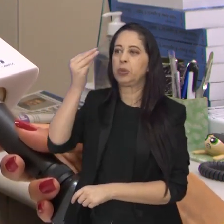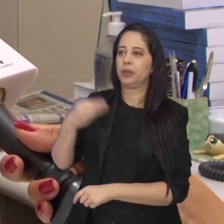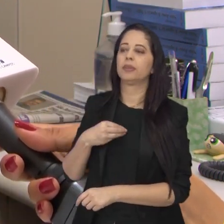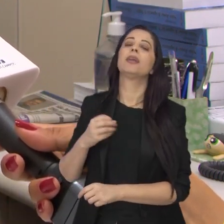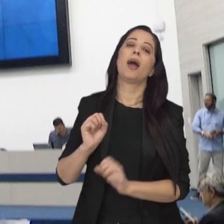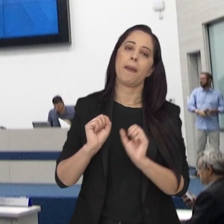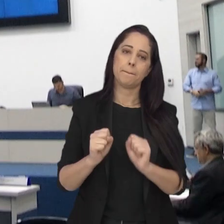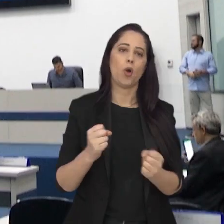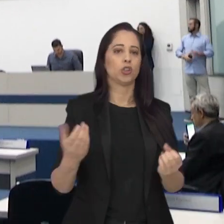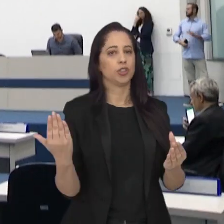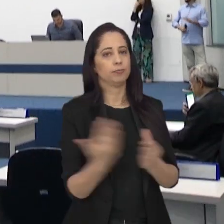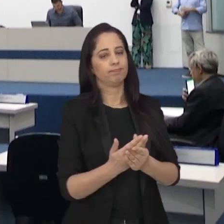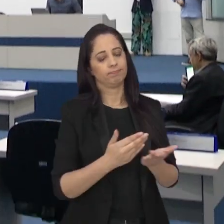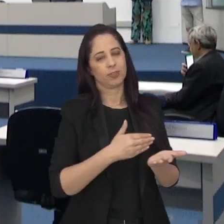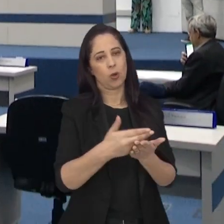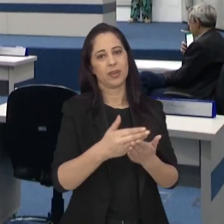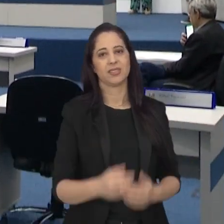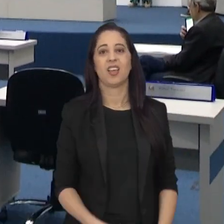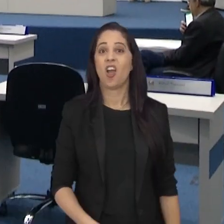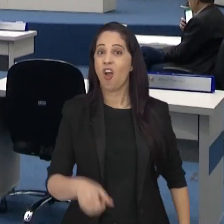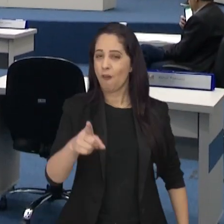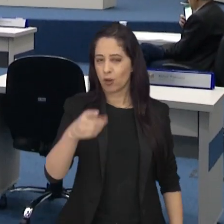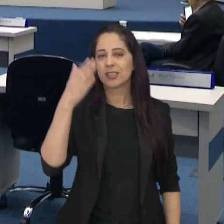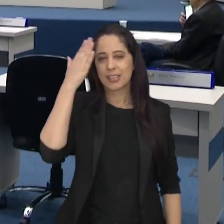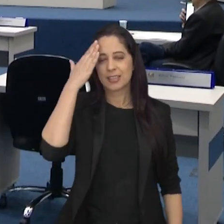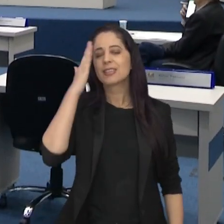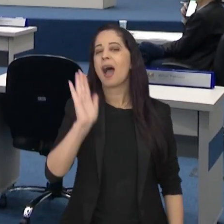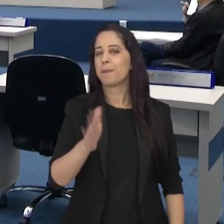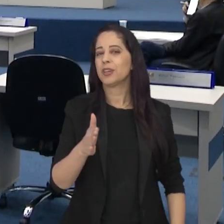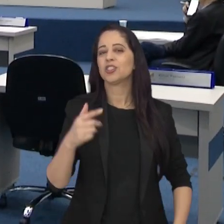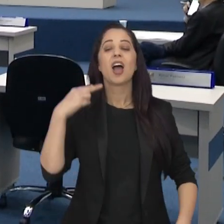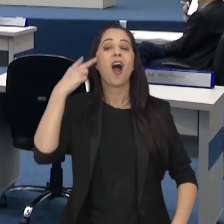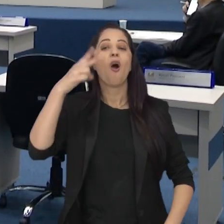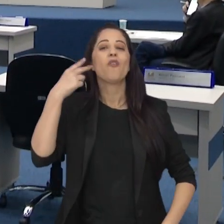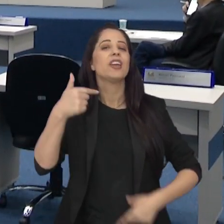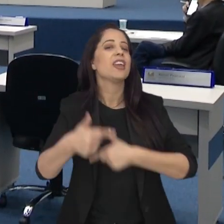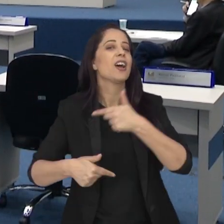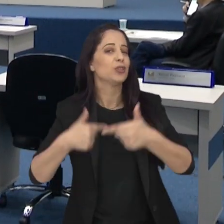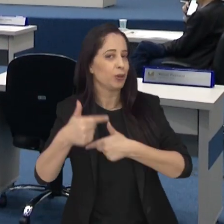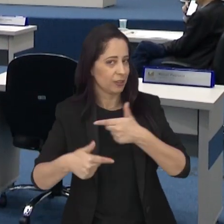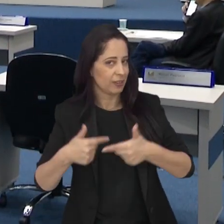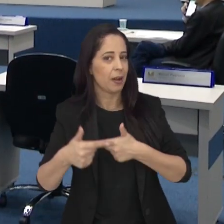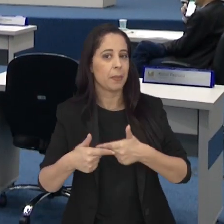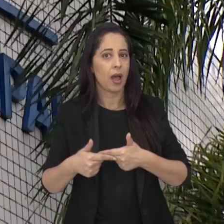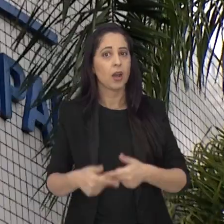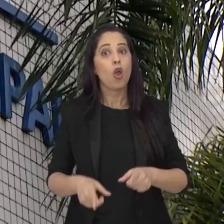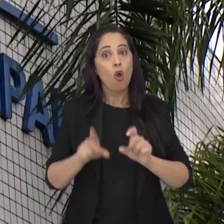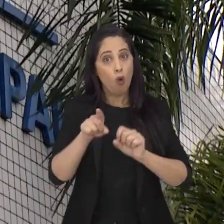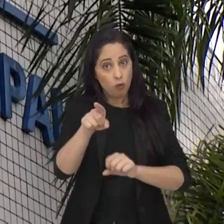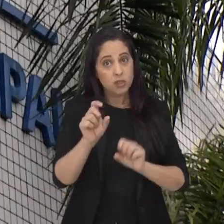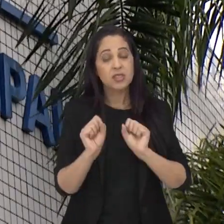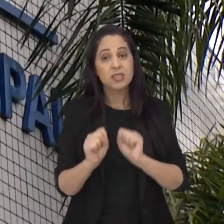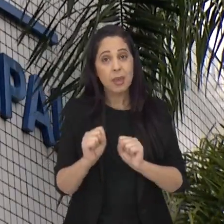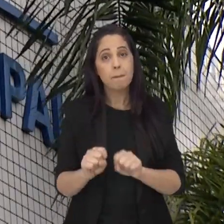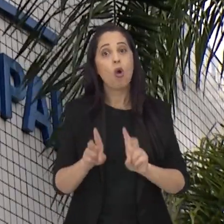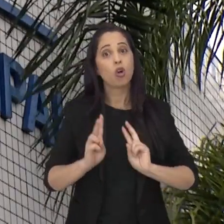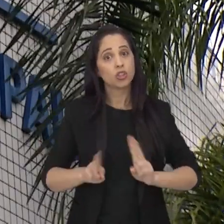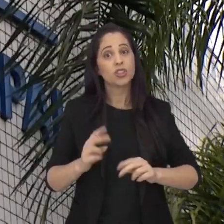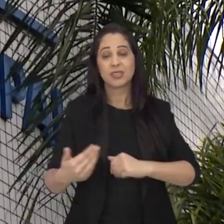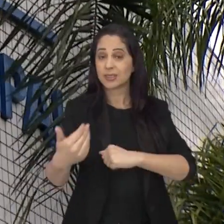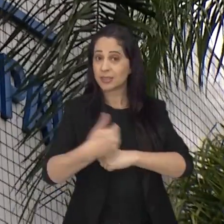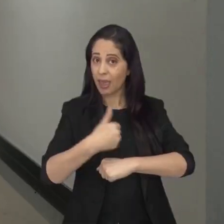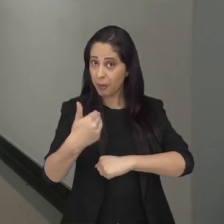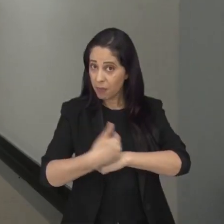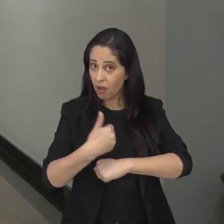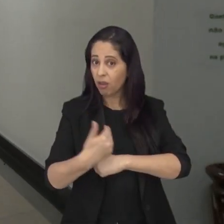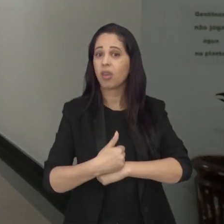para a justiça. Agora que você já sabe qual o papel dos vereadores, que tal participar de forma consciente do dia a dia da